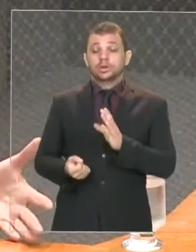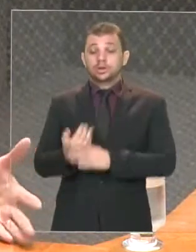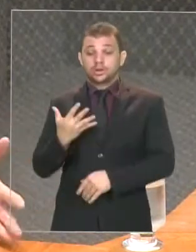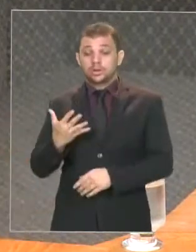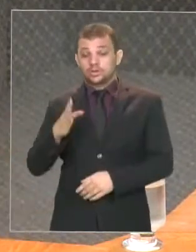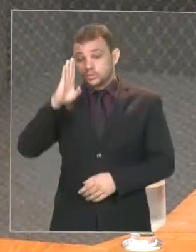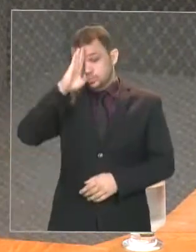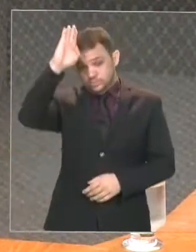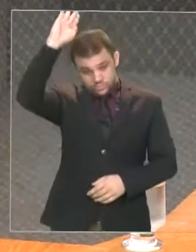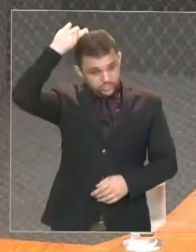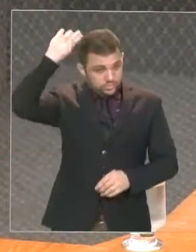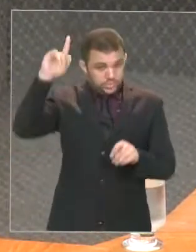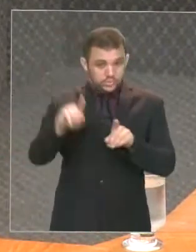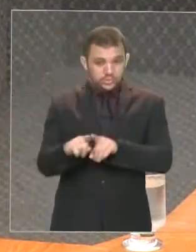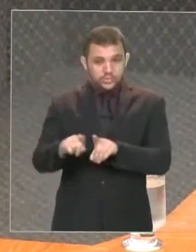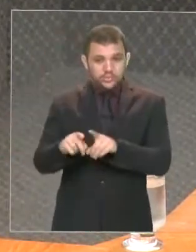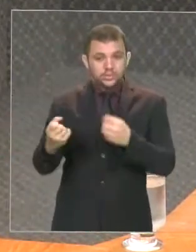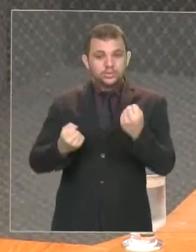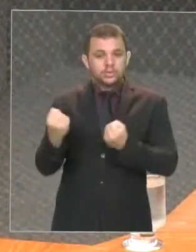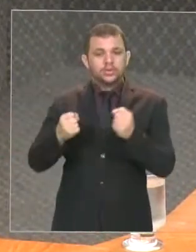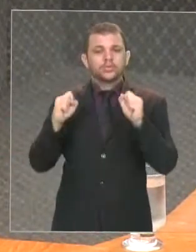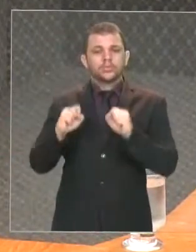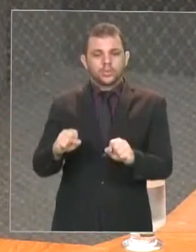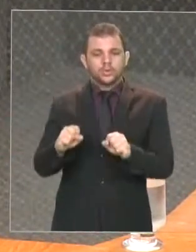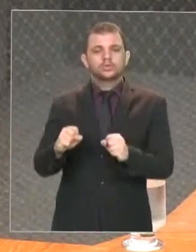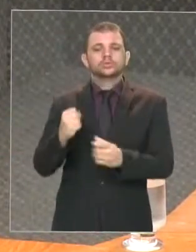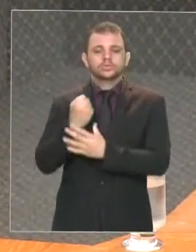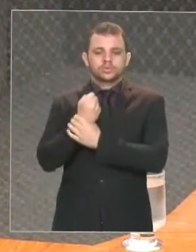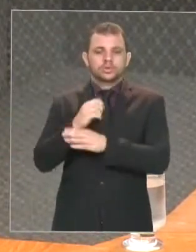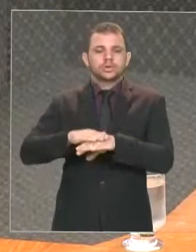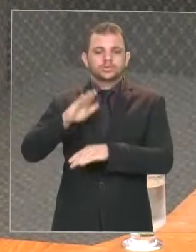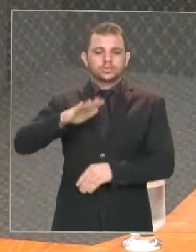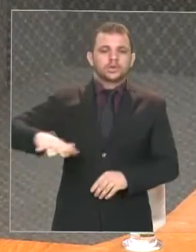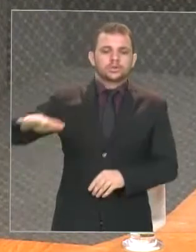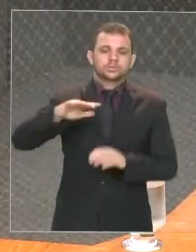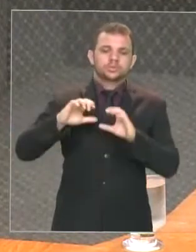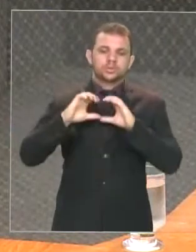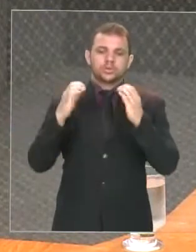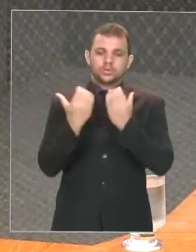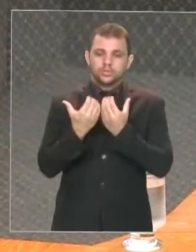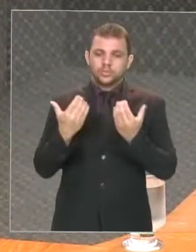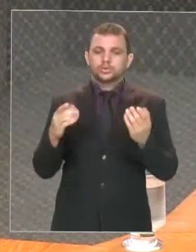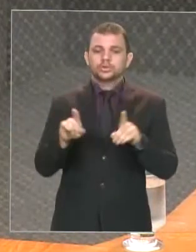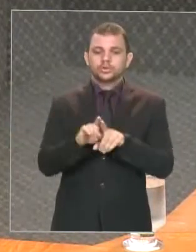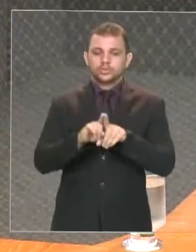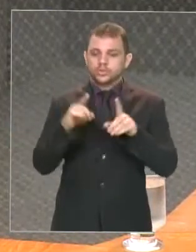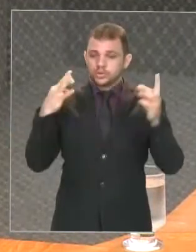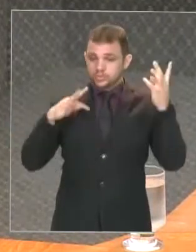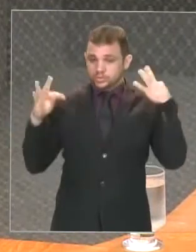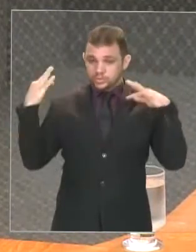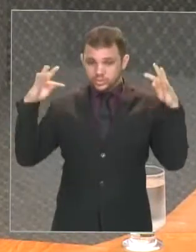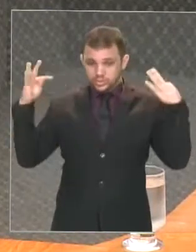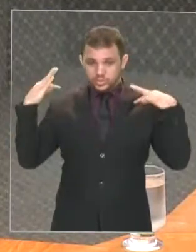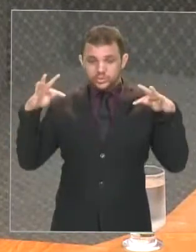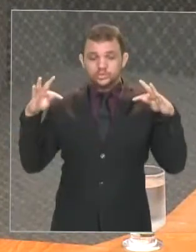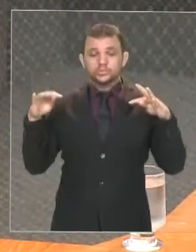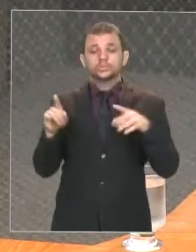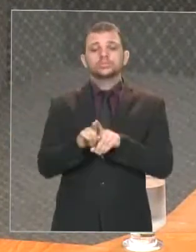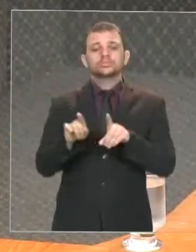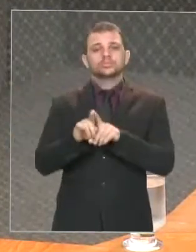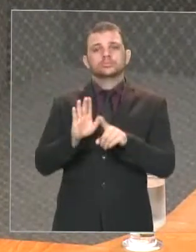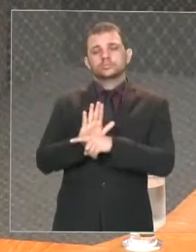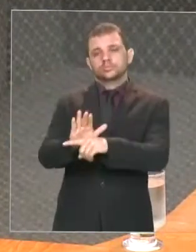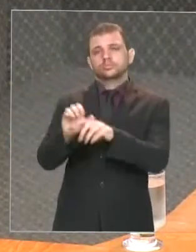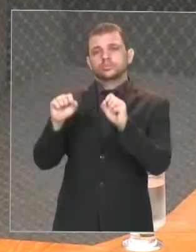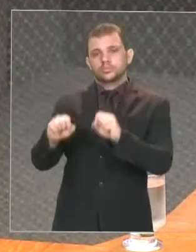Corpo de Bombeiros, além de dar mais segurança para toda a comunidade de Carolina, os turistas também, vai ajudar também com